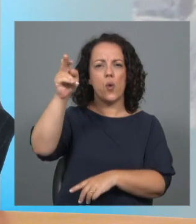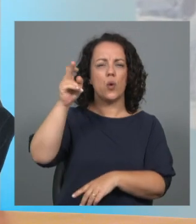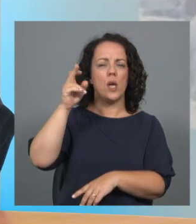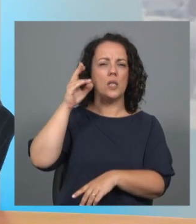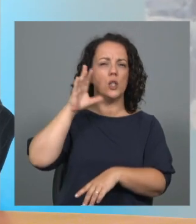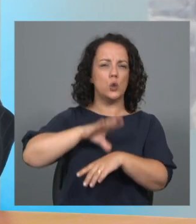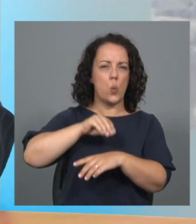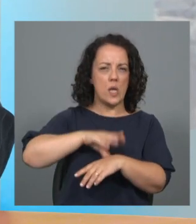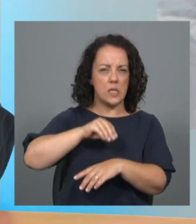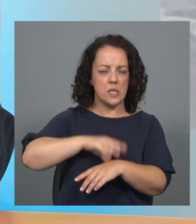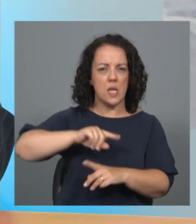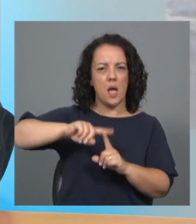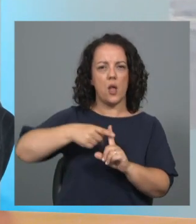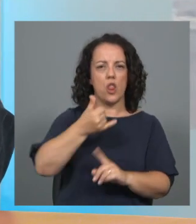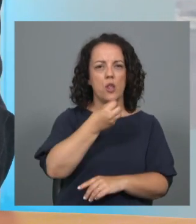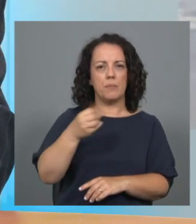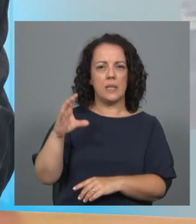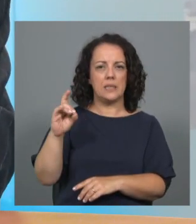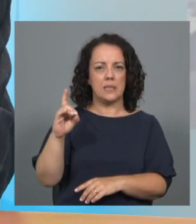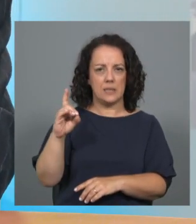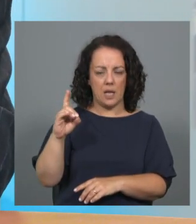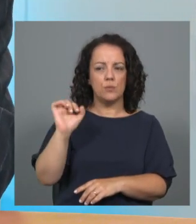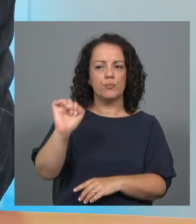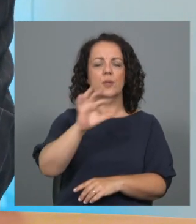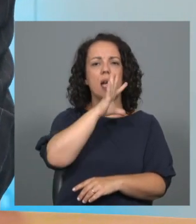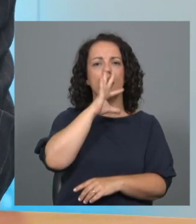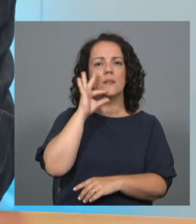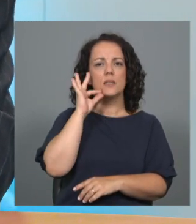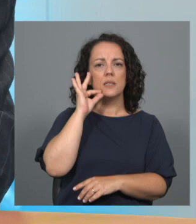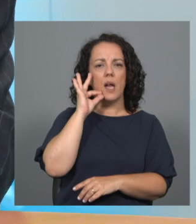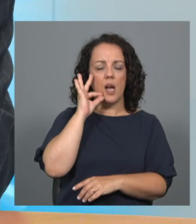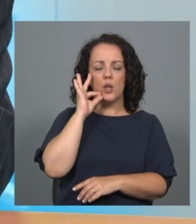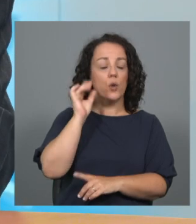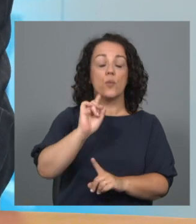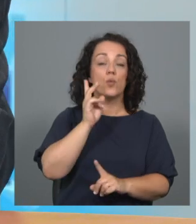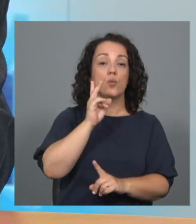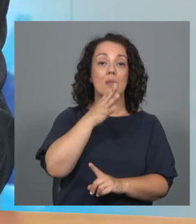2016, para a celebração do aniversário do centenário